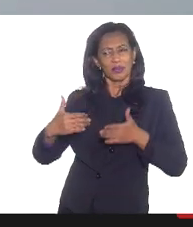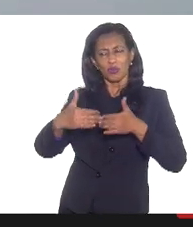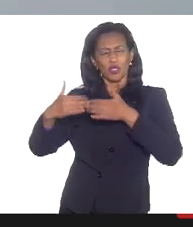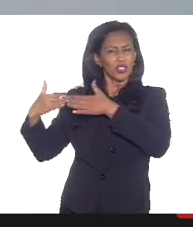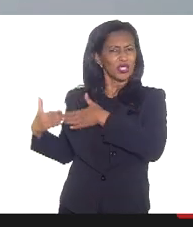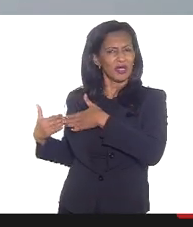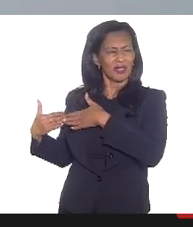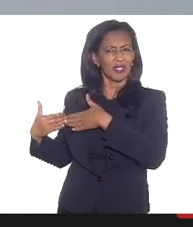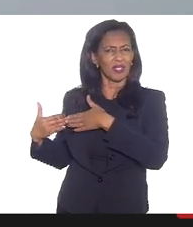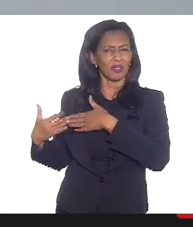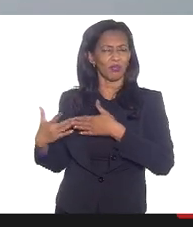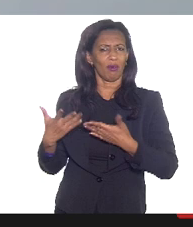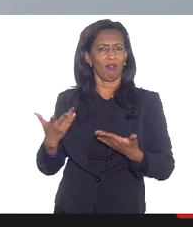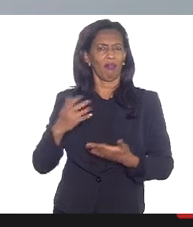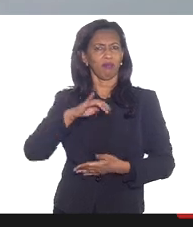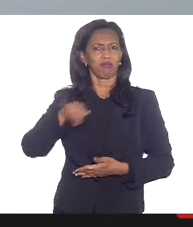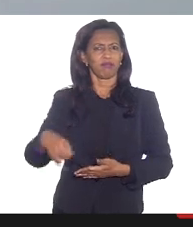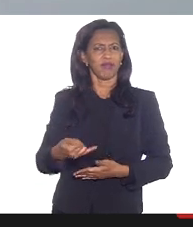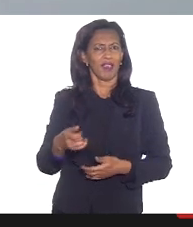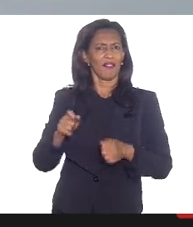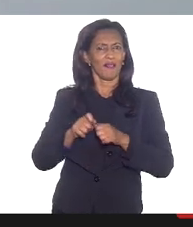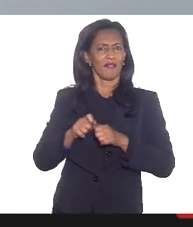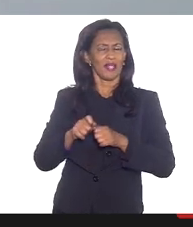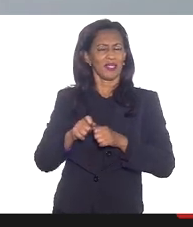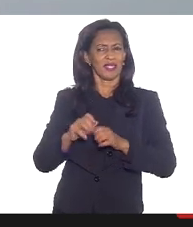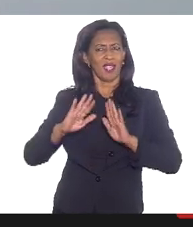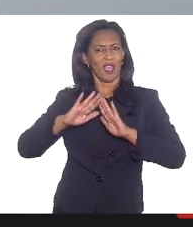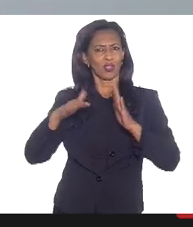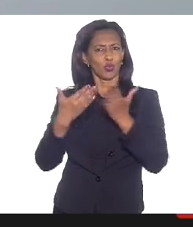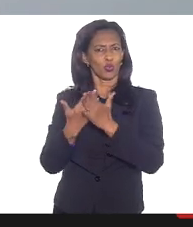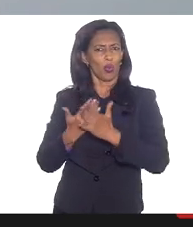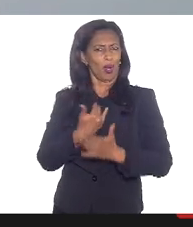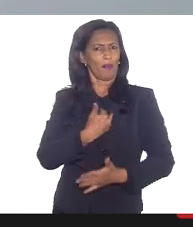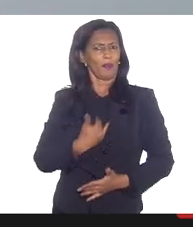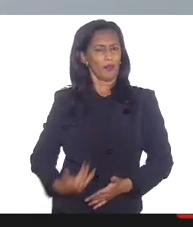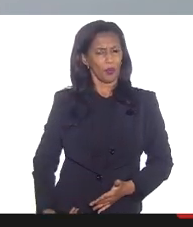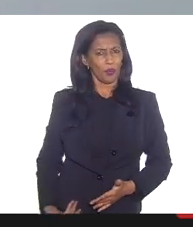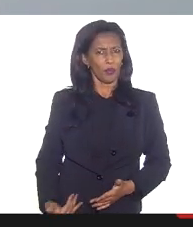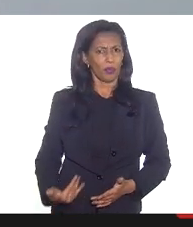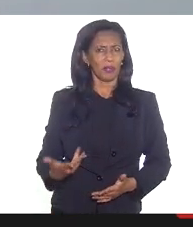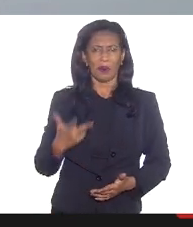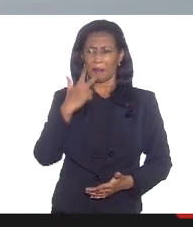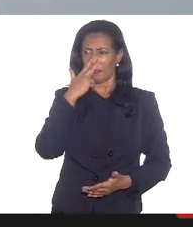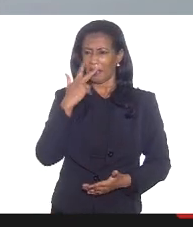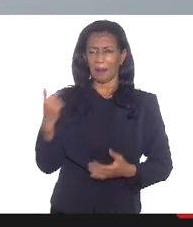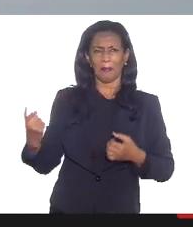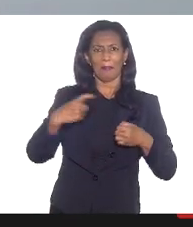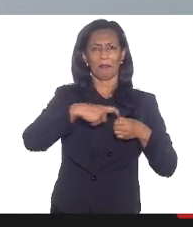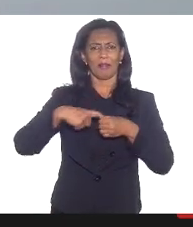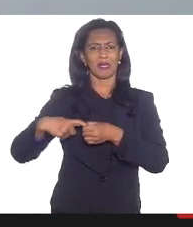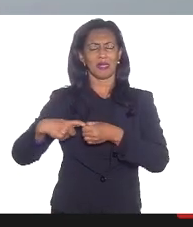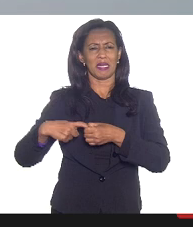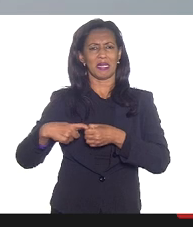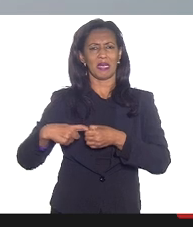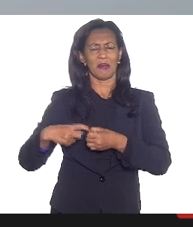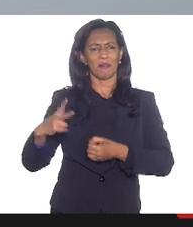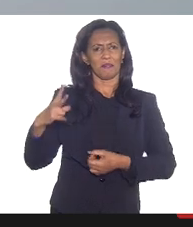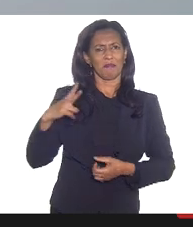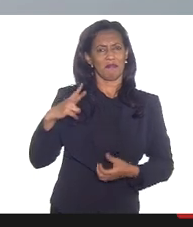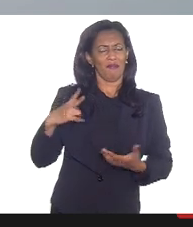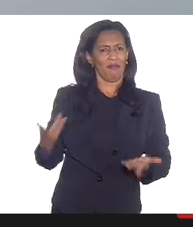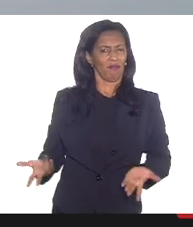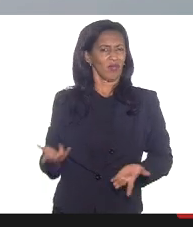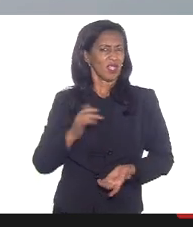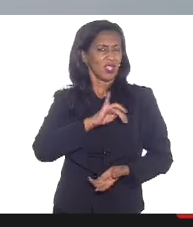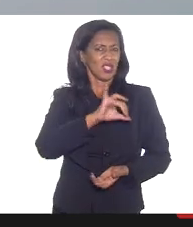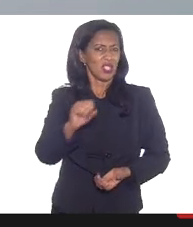escola pública, mas fazendo a escola pública tornar a escola parceria público-privada. Isso,